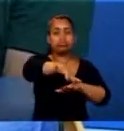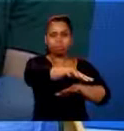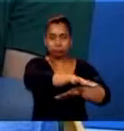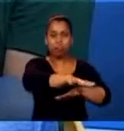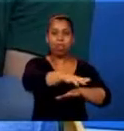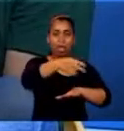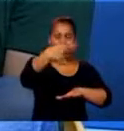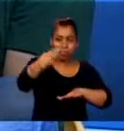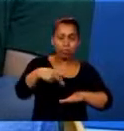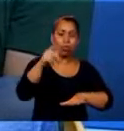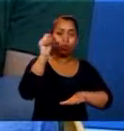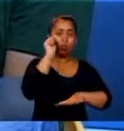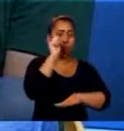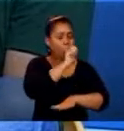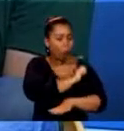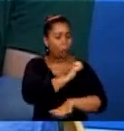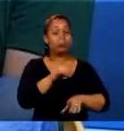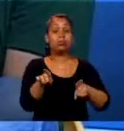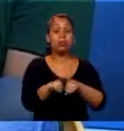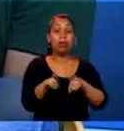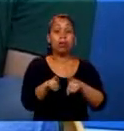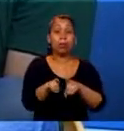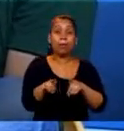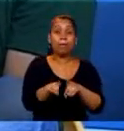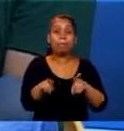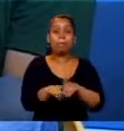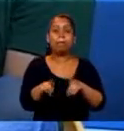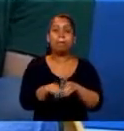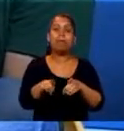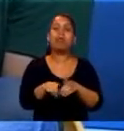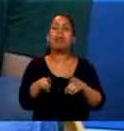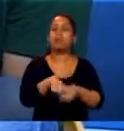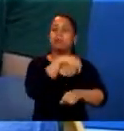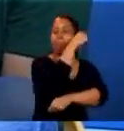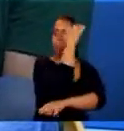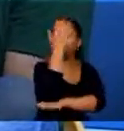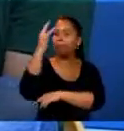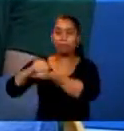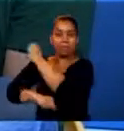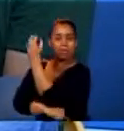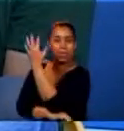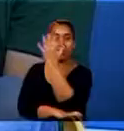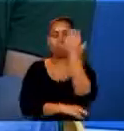o meio ambiente em Rio Preto, ele tem índices, né,